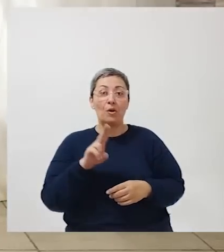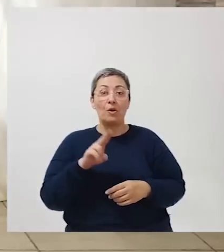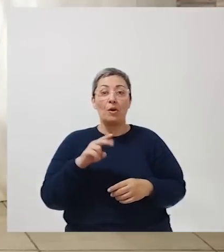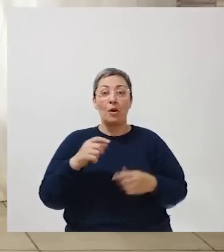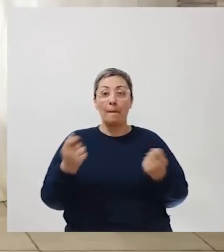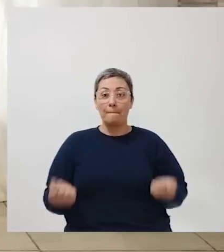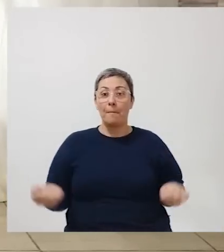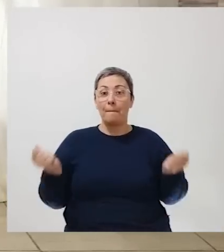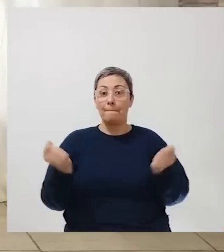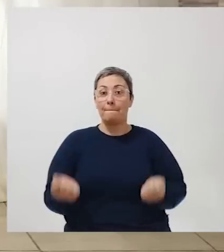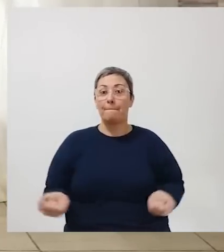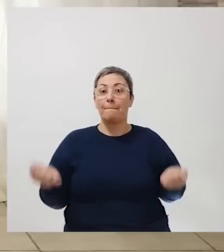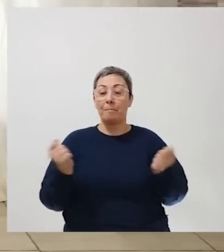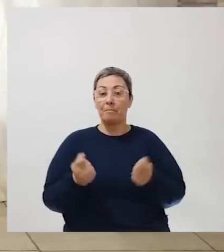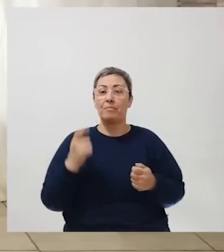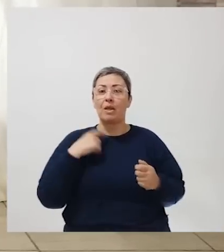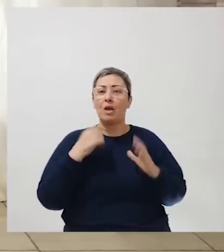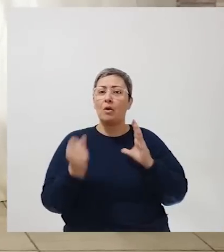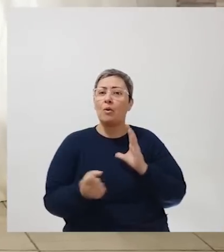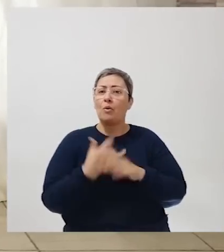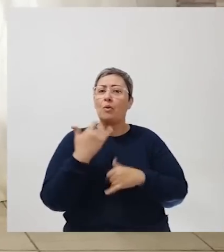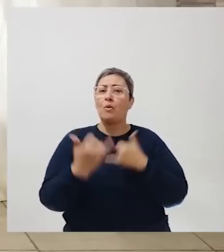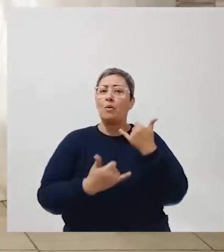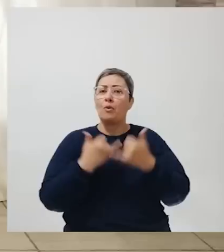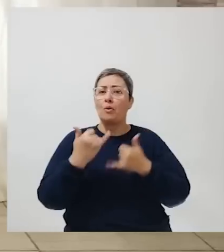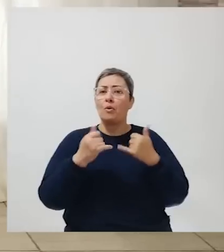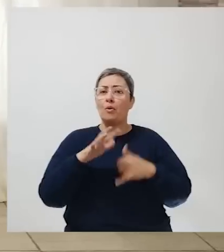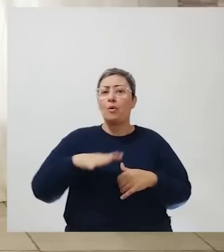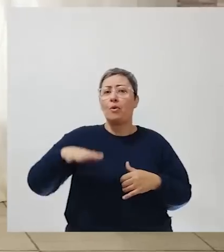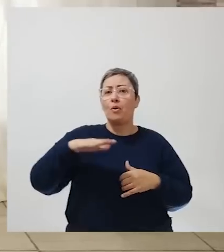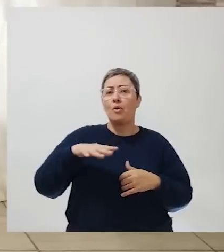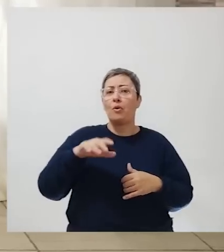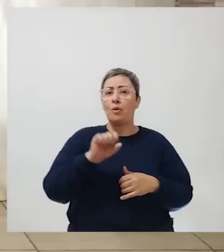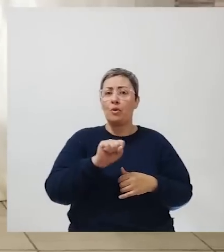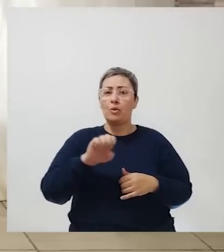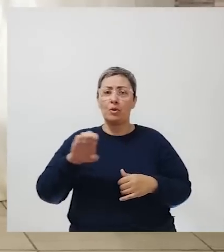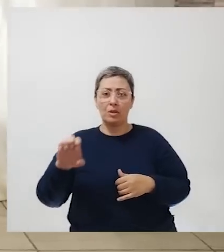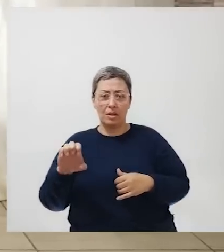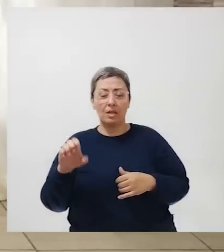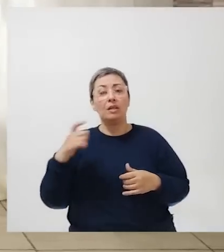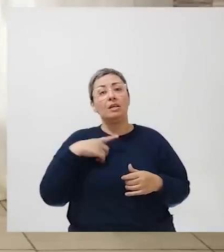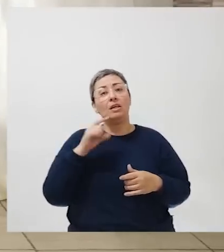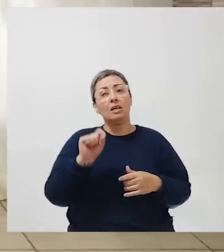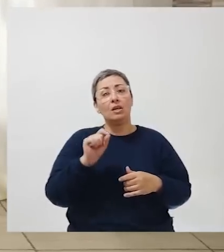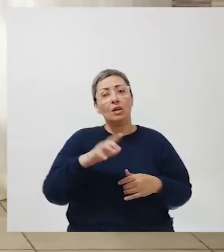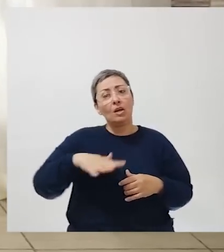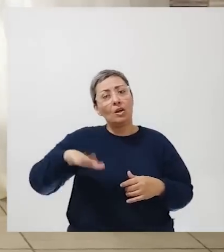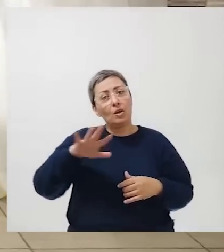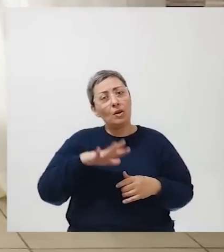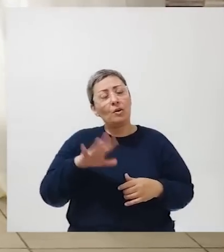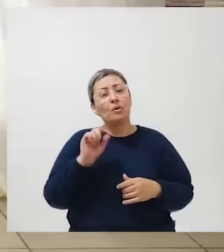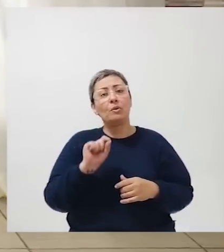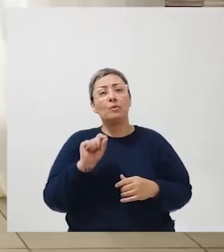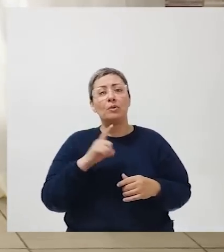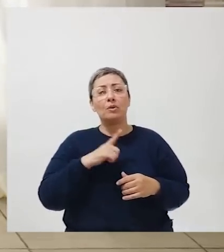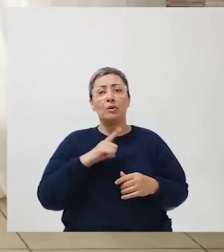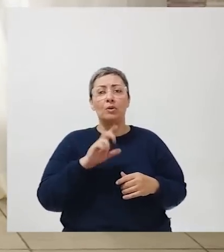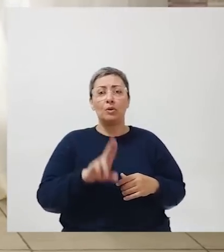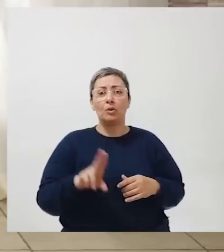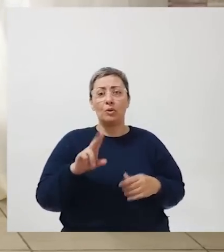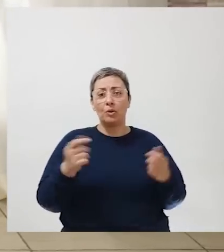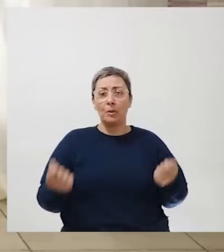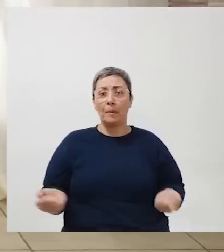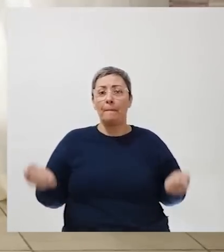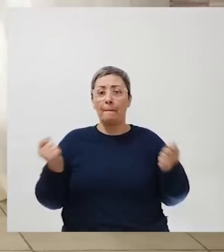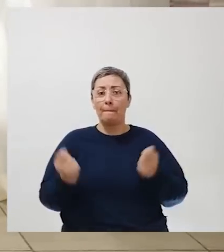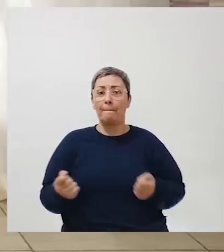pular corda. A origem da brincadeira veio da região sudeste. Aqui na nossa região, nós usamos a brincadeira